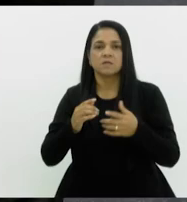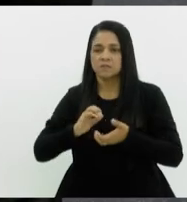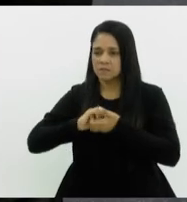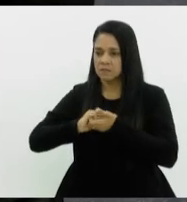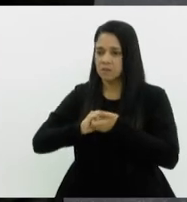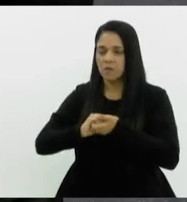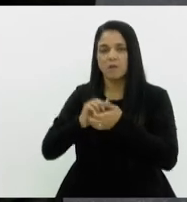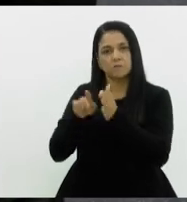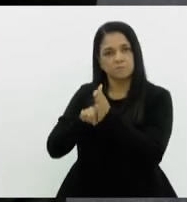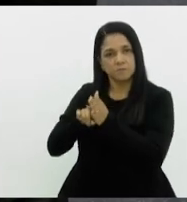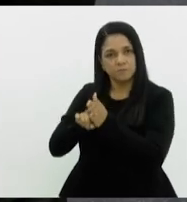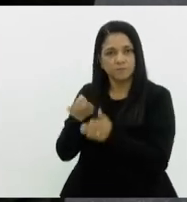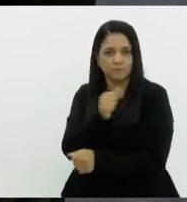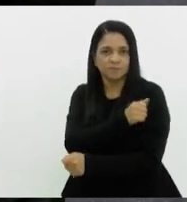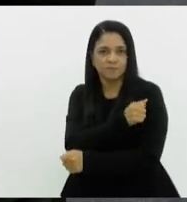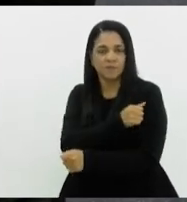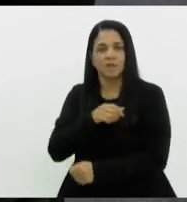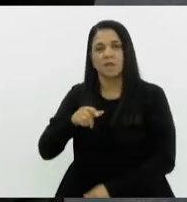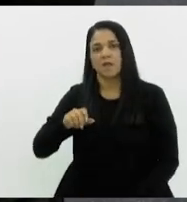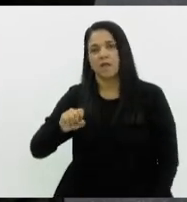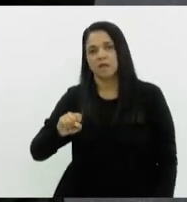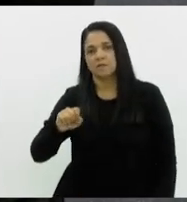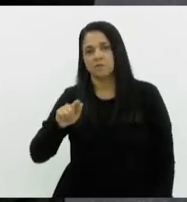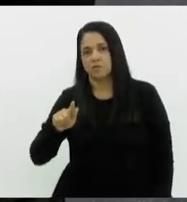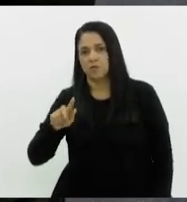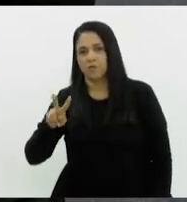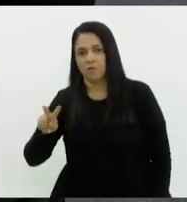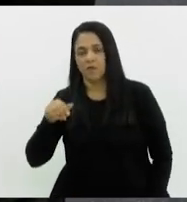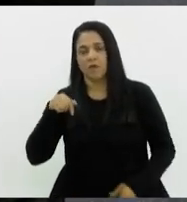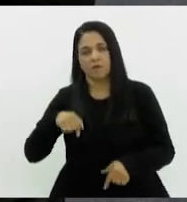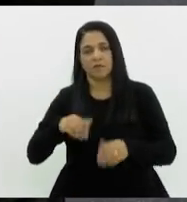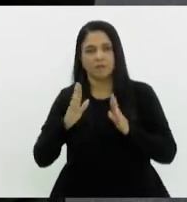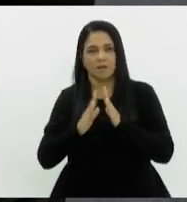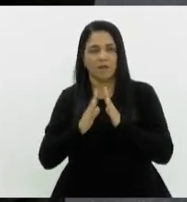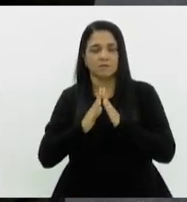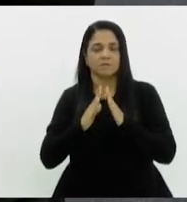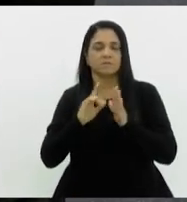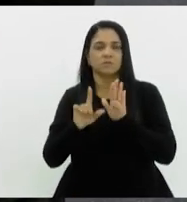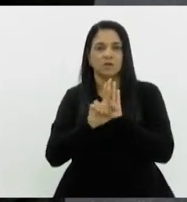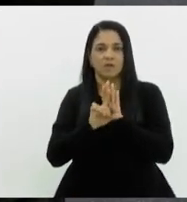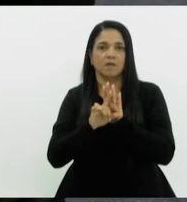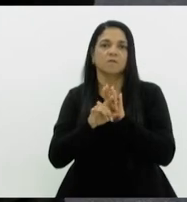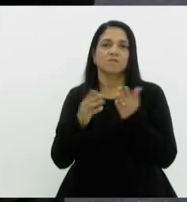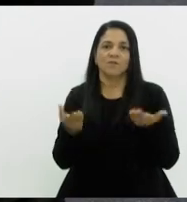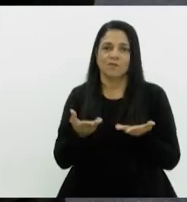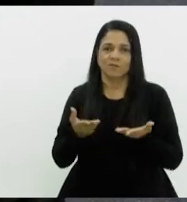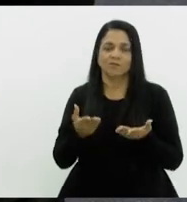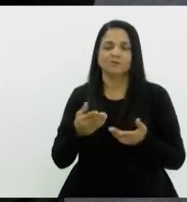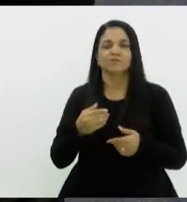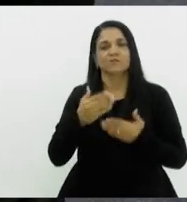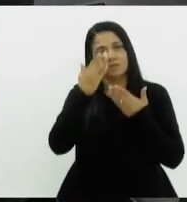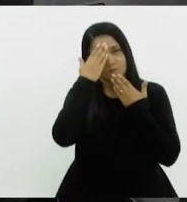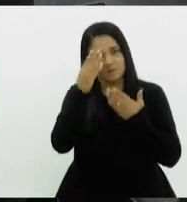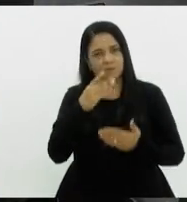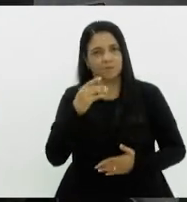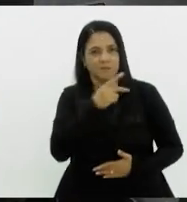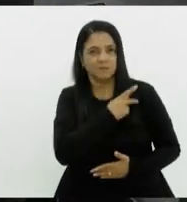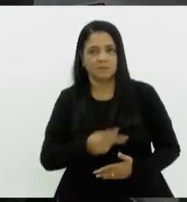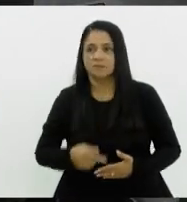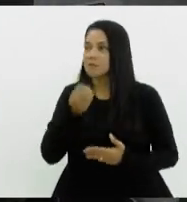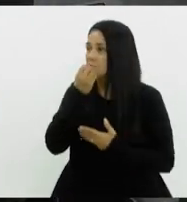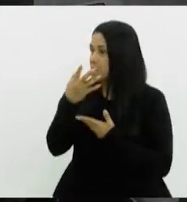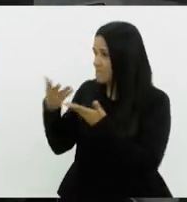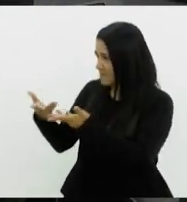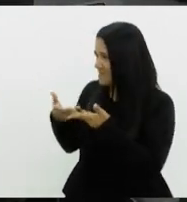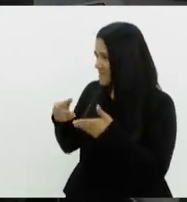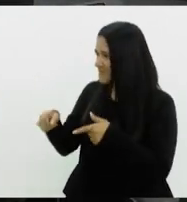as pesquisadoras da FGV nessa Casa de Leis, nessa Casa do Povo, no dia de hoje. Muito obrigada, senhora presidenta. Sejam muito